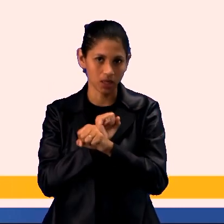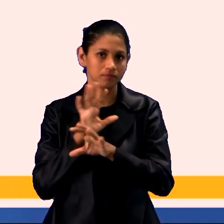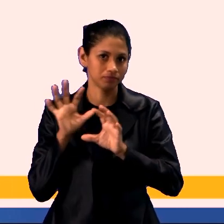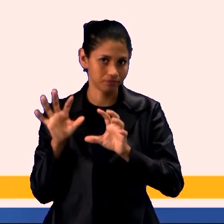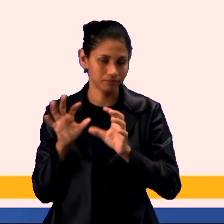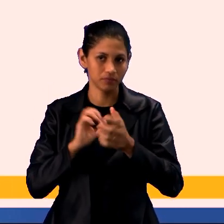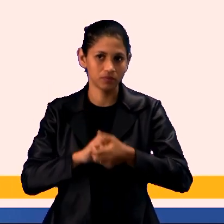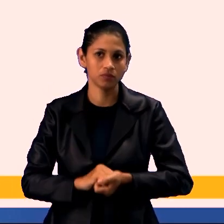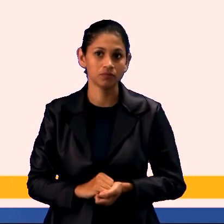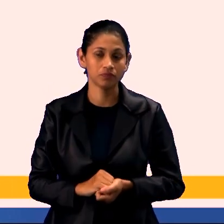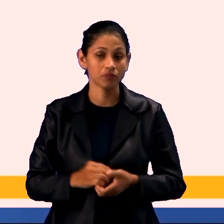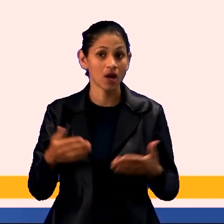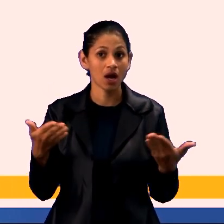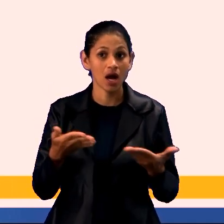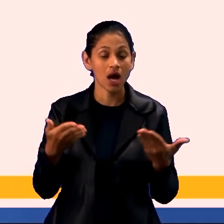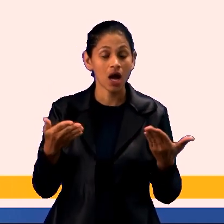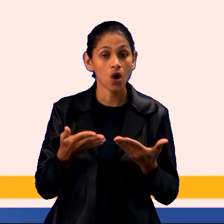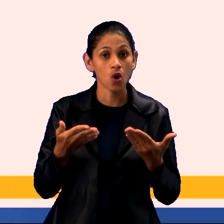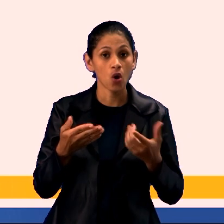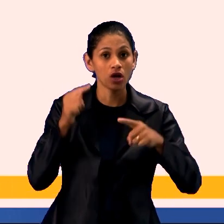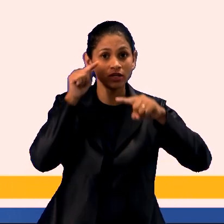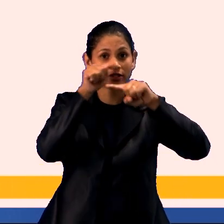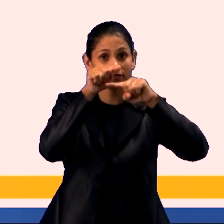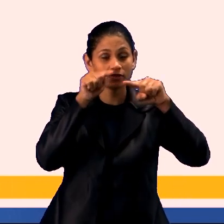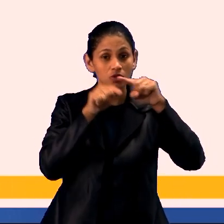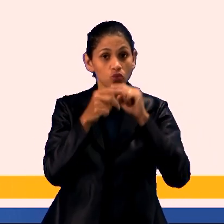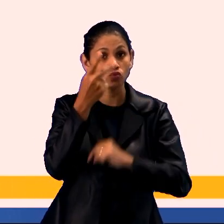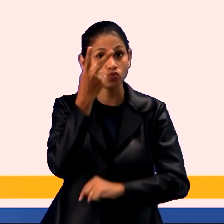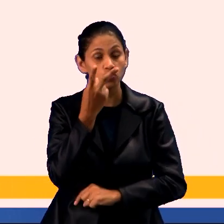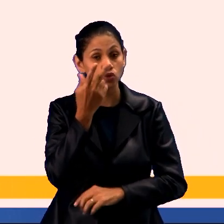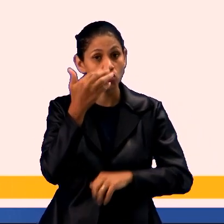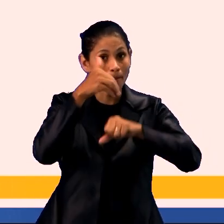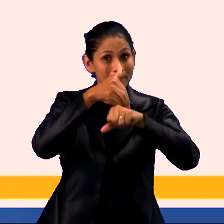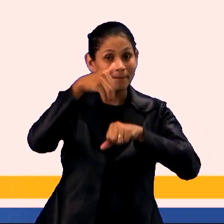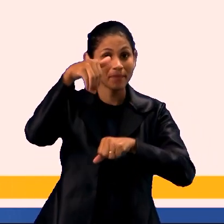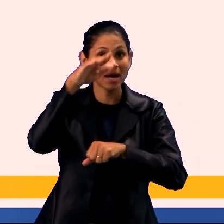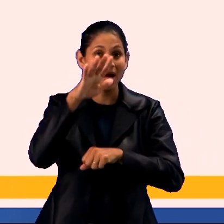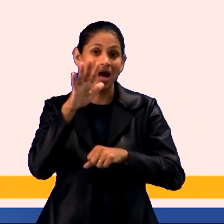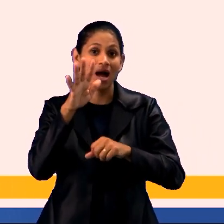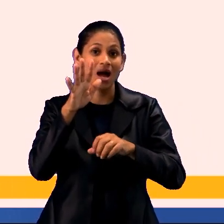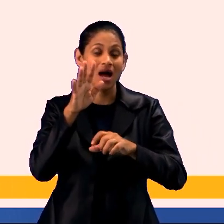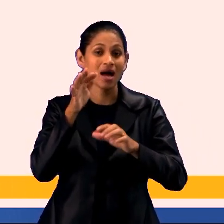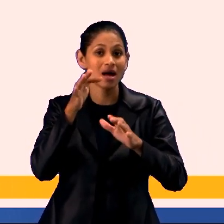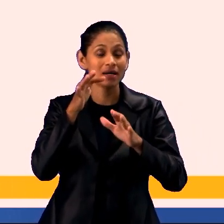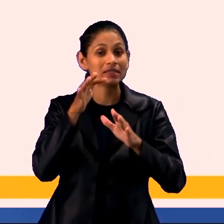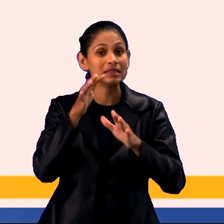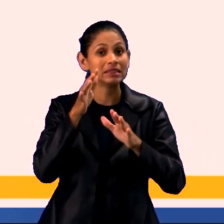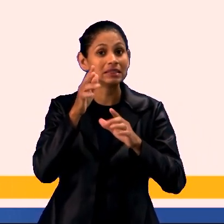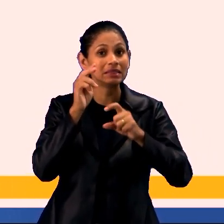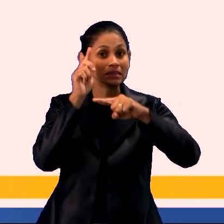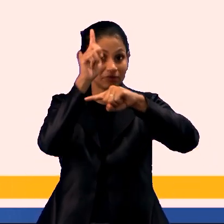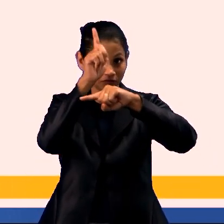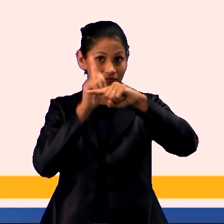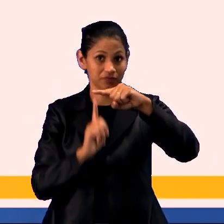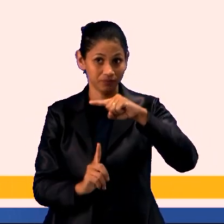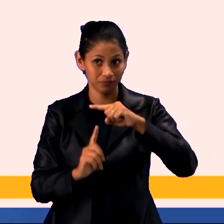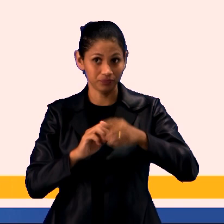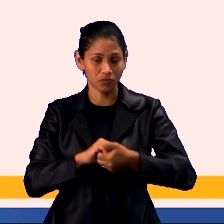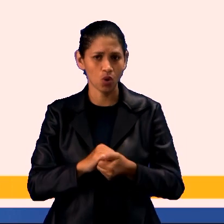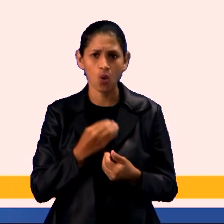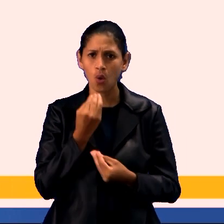Agora, a divisão com 2 ou mais frações. Como é, professora, que eu faço para dividir